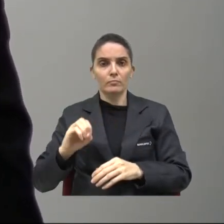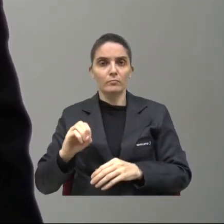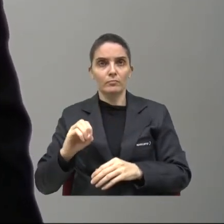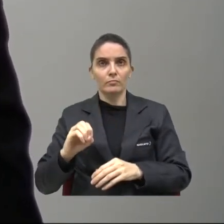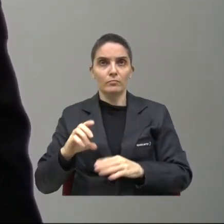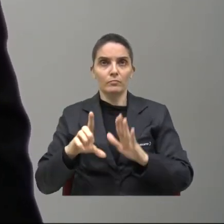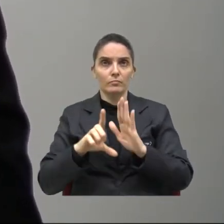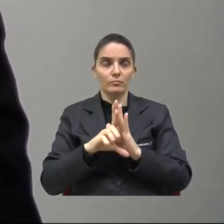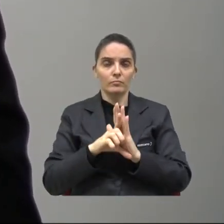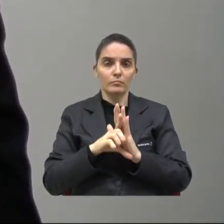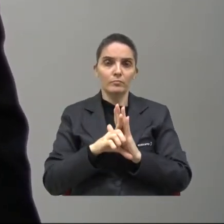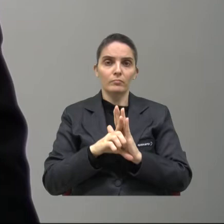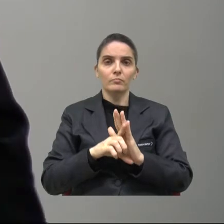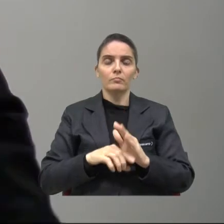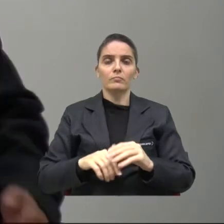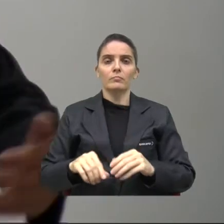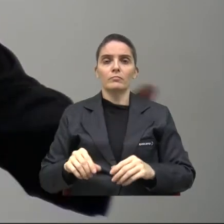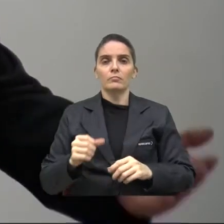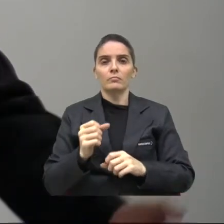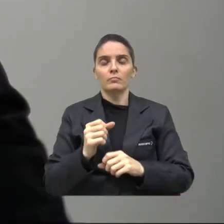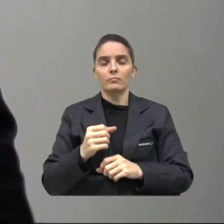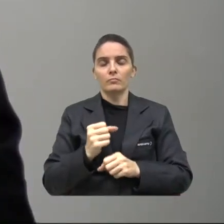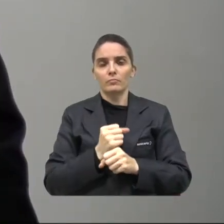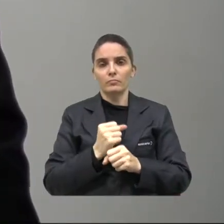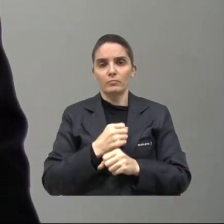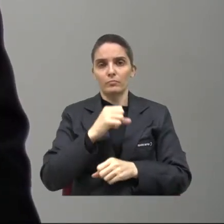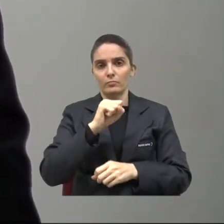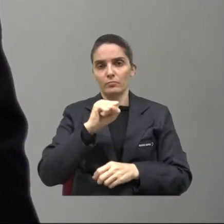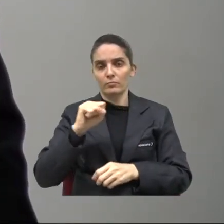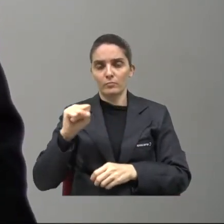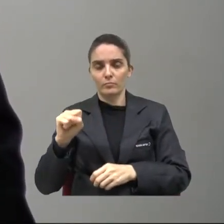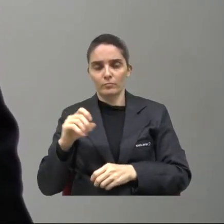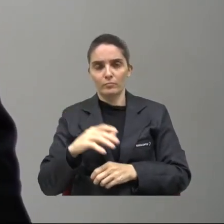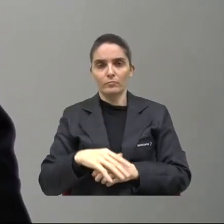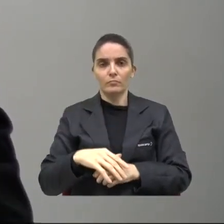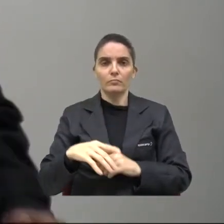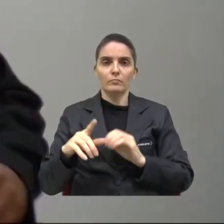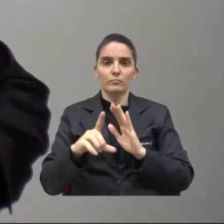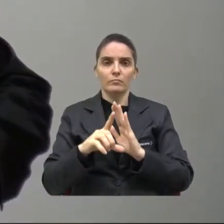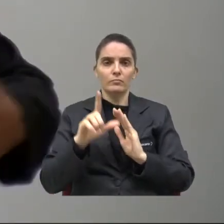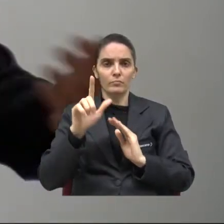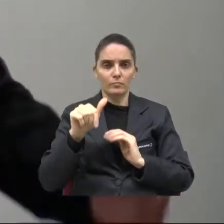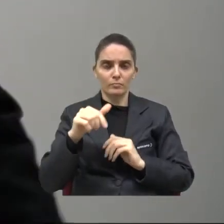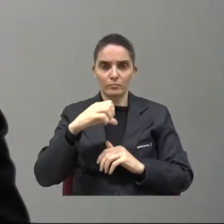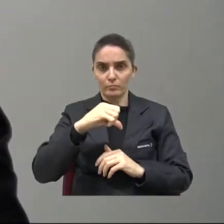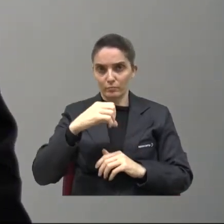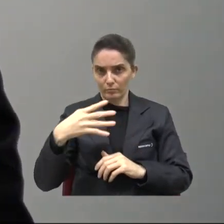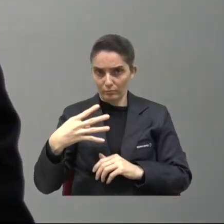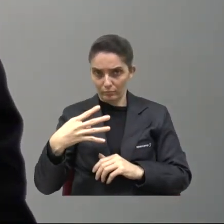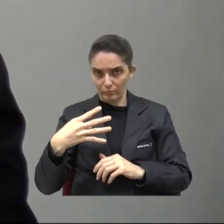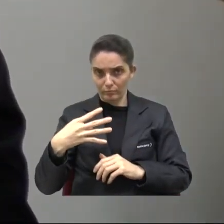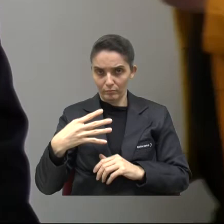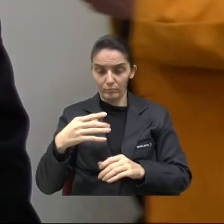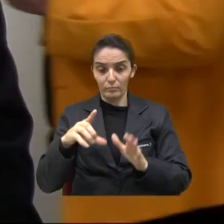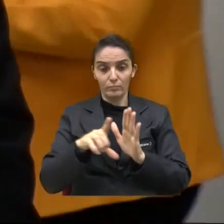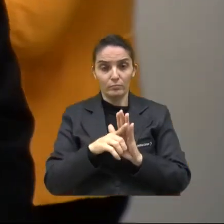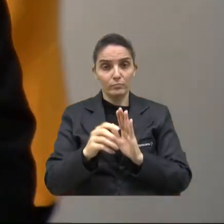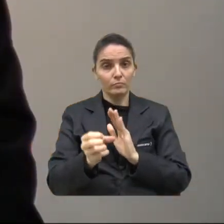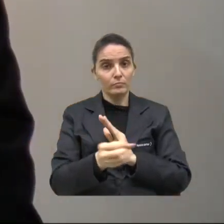de 88, que tem as leis do meio ambiente, e depois de 94 veio outras leis